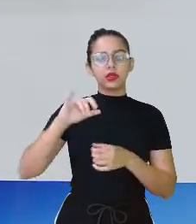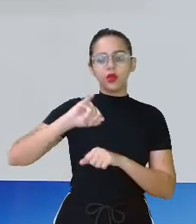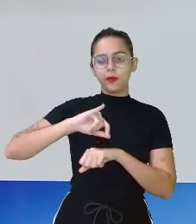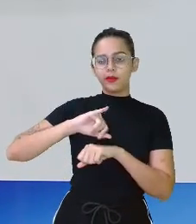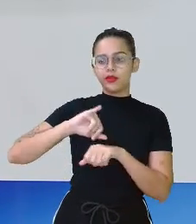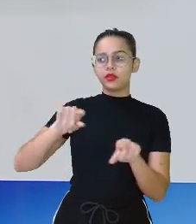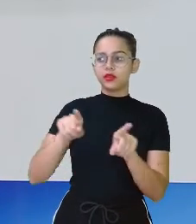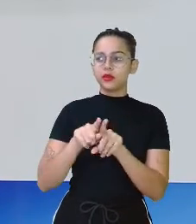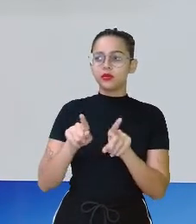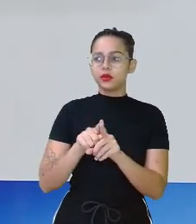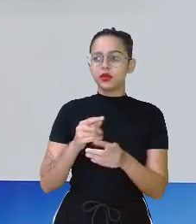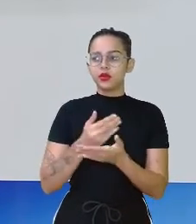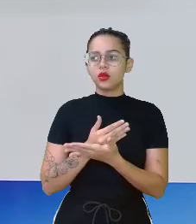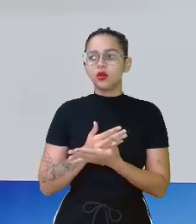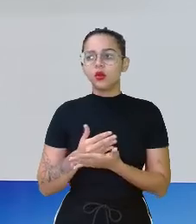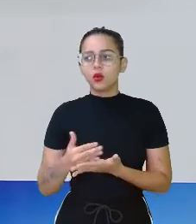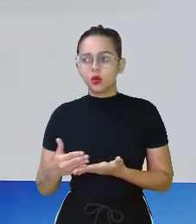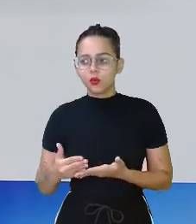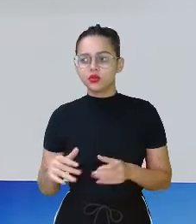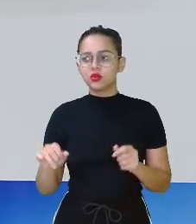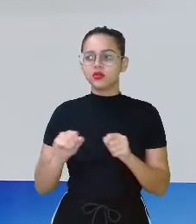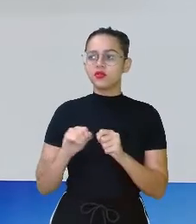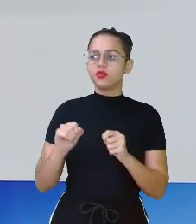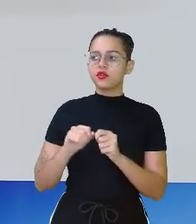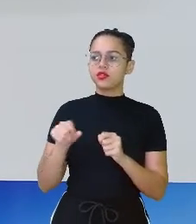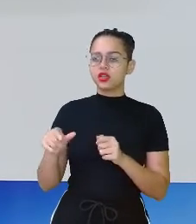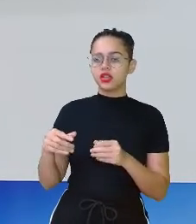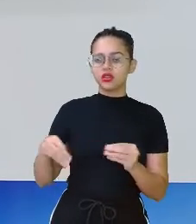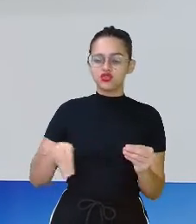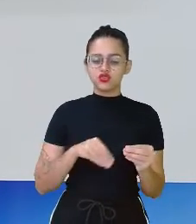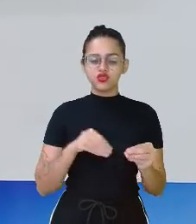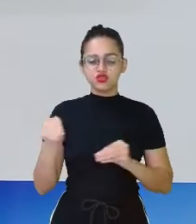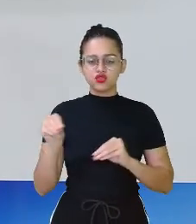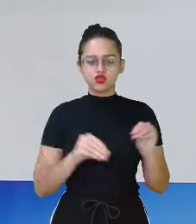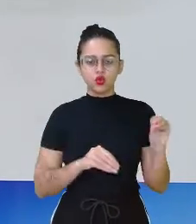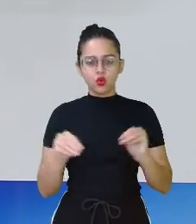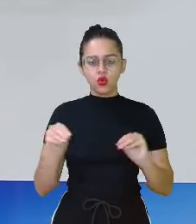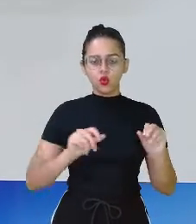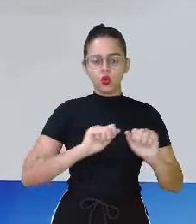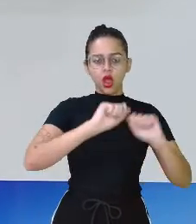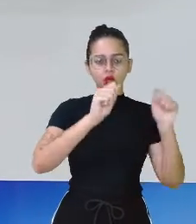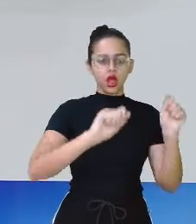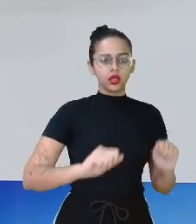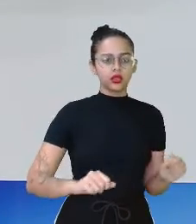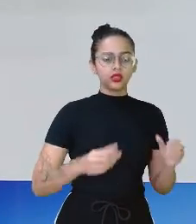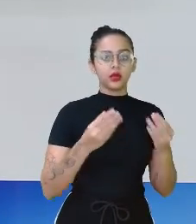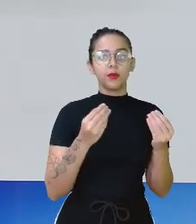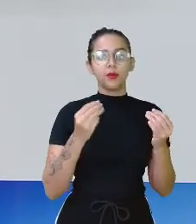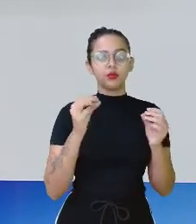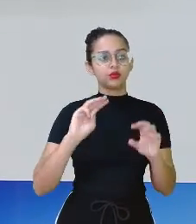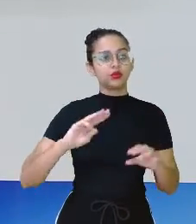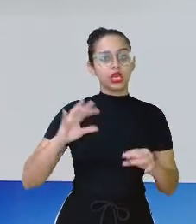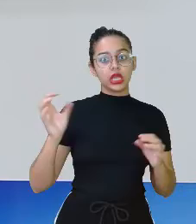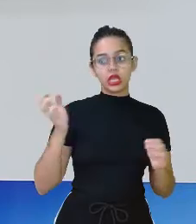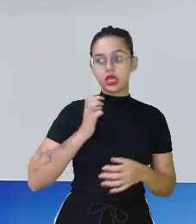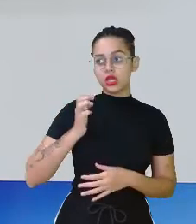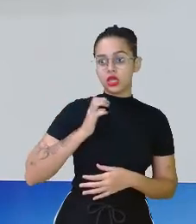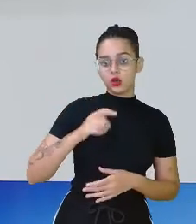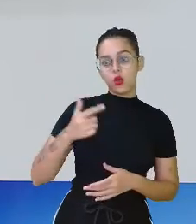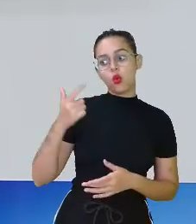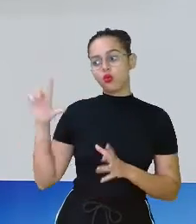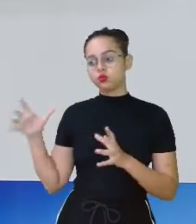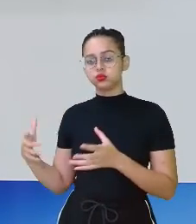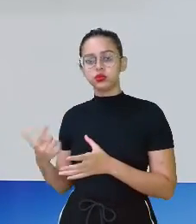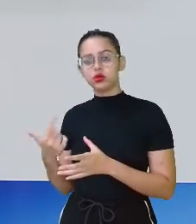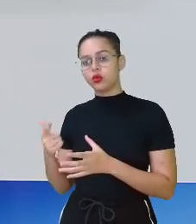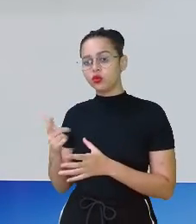capitalismo também começou a fazer aquele jogo, né, de artistas super milionários, né, enquanto outros não